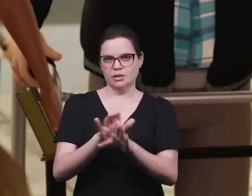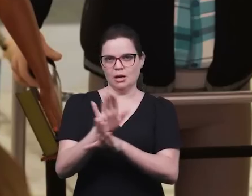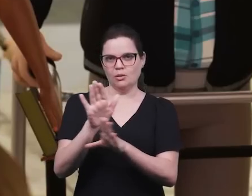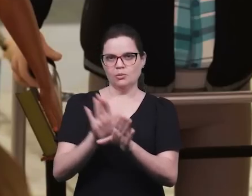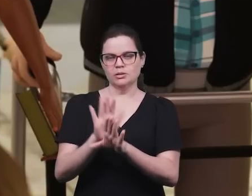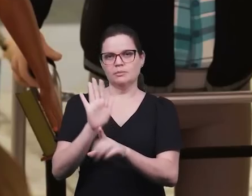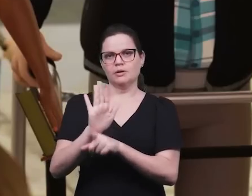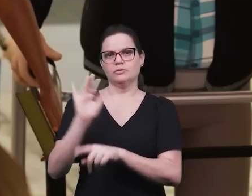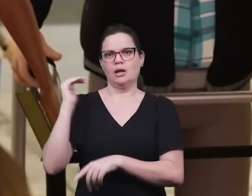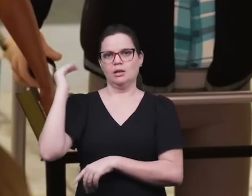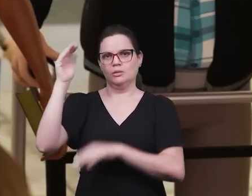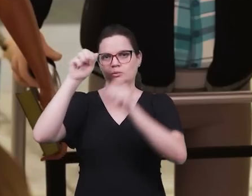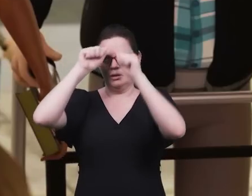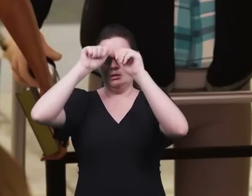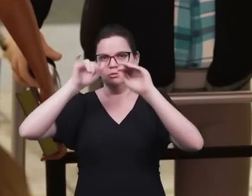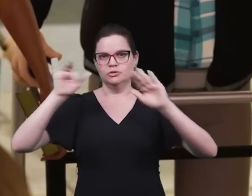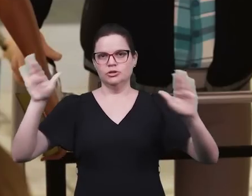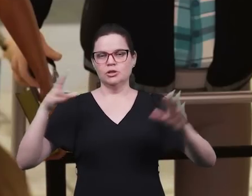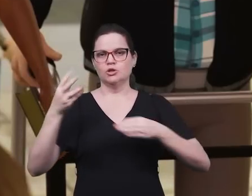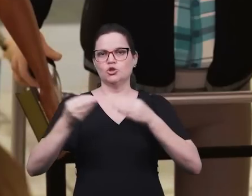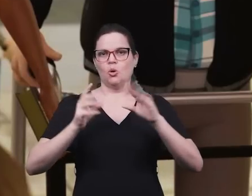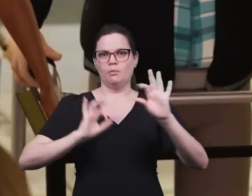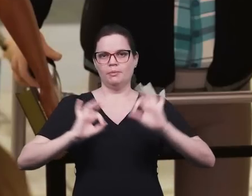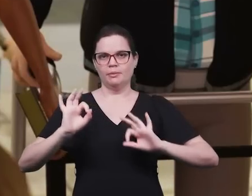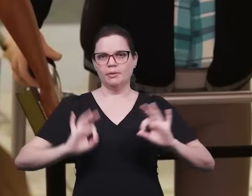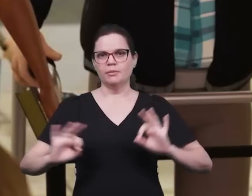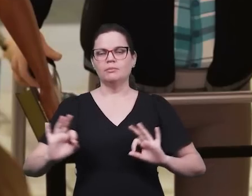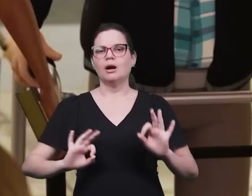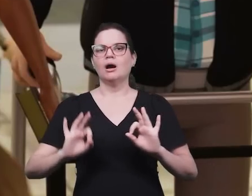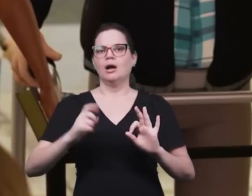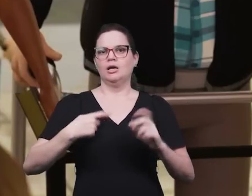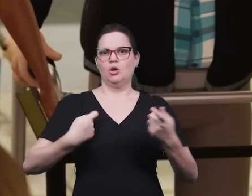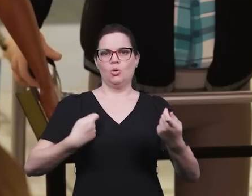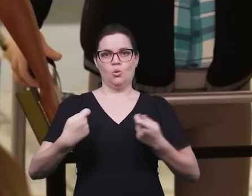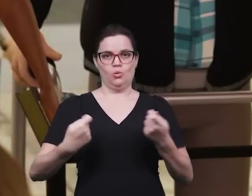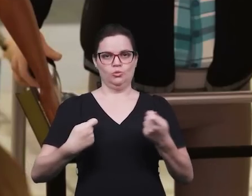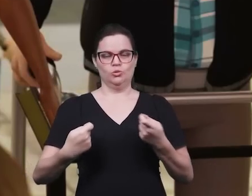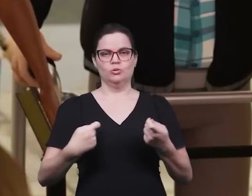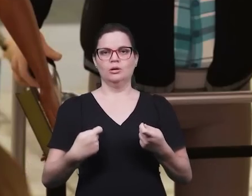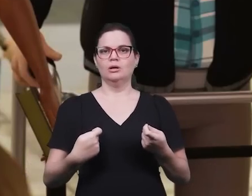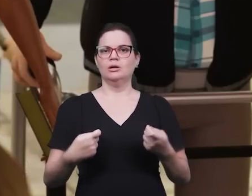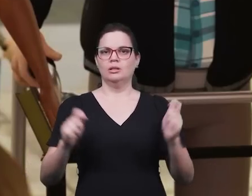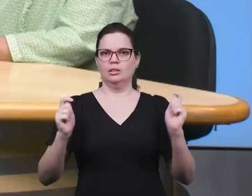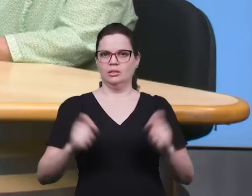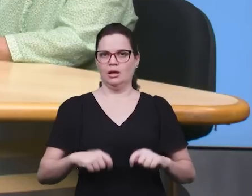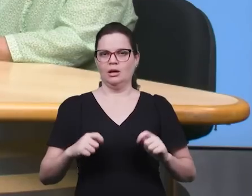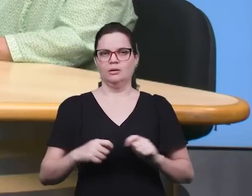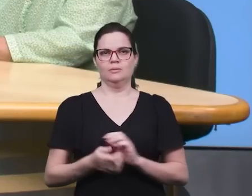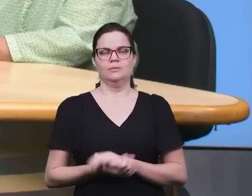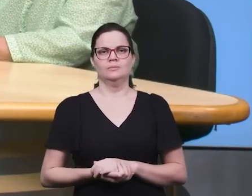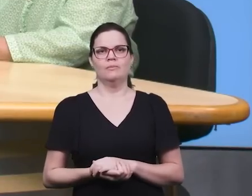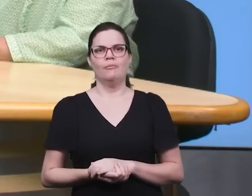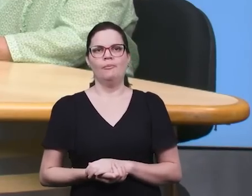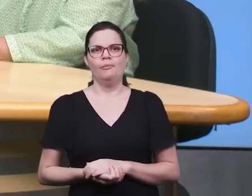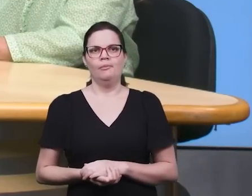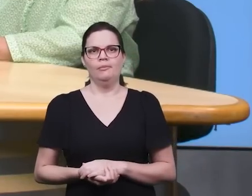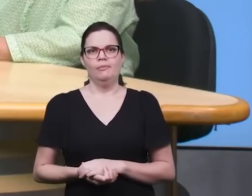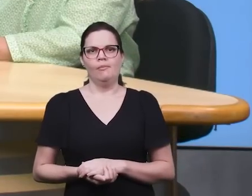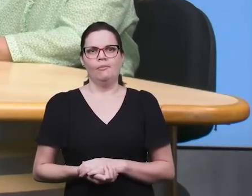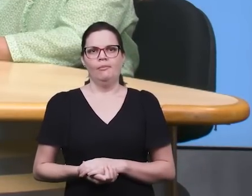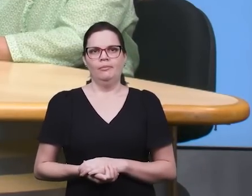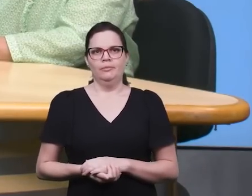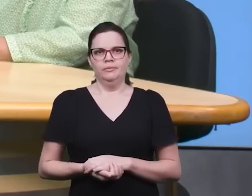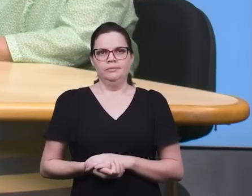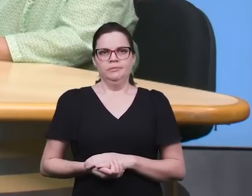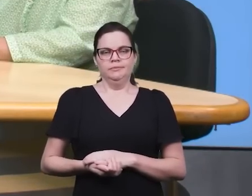para ajudar adultos autistas a gerenciar suas comorbidades? Sim, existem. A principal, a gente